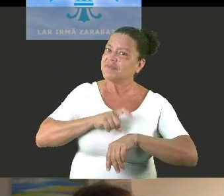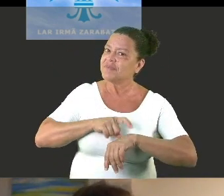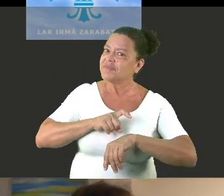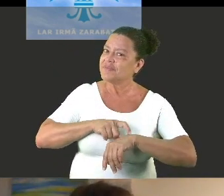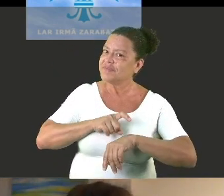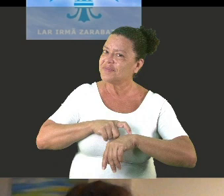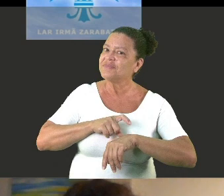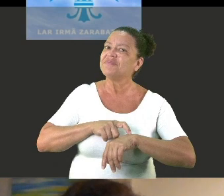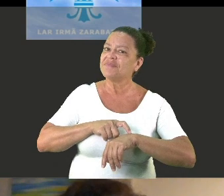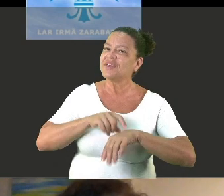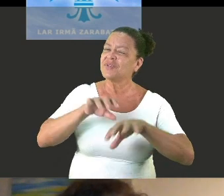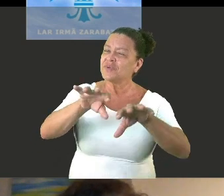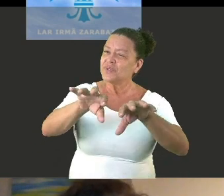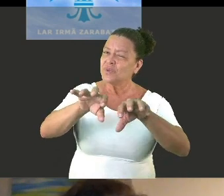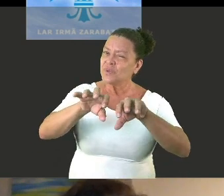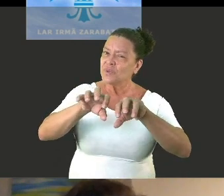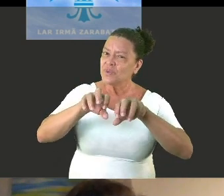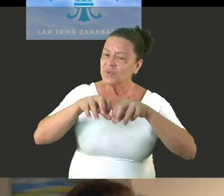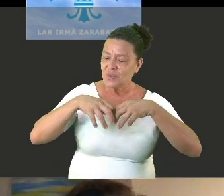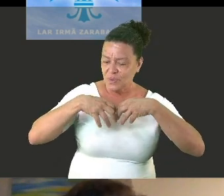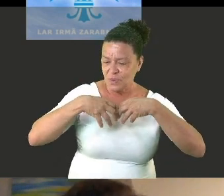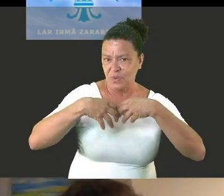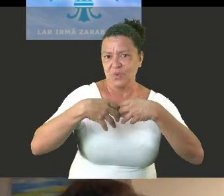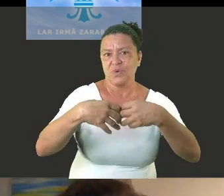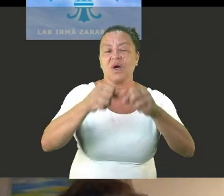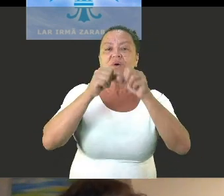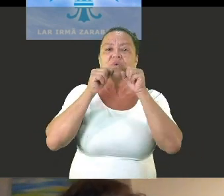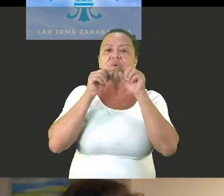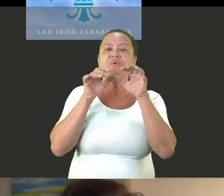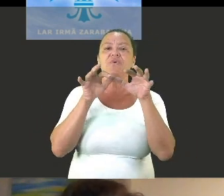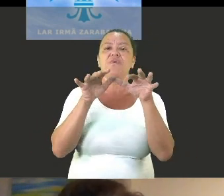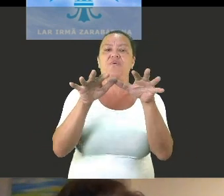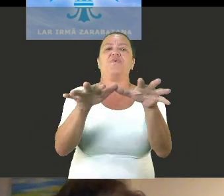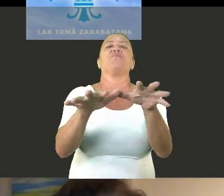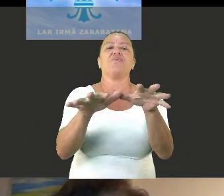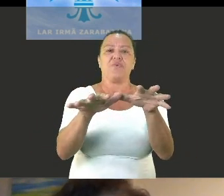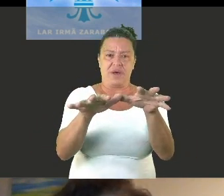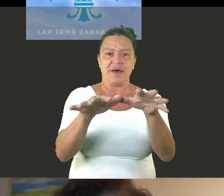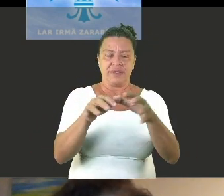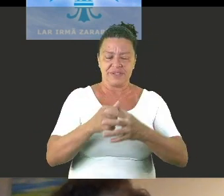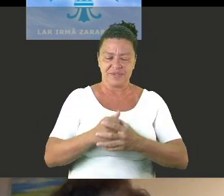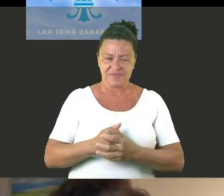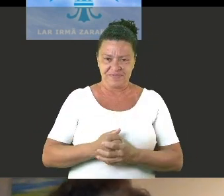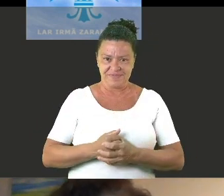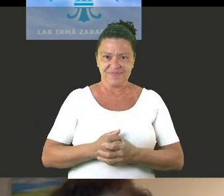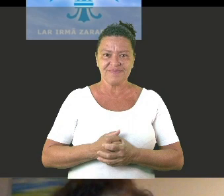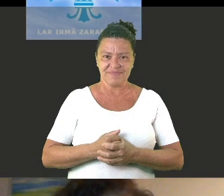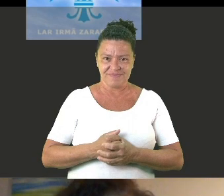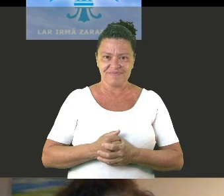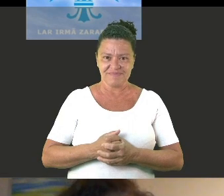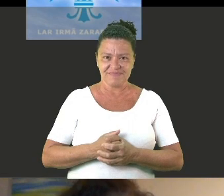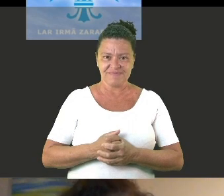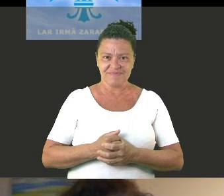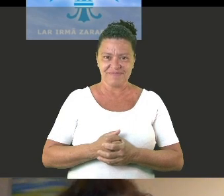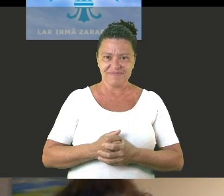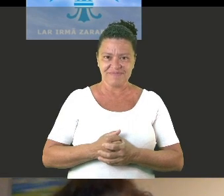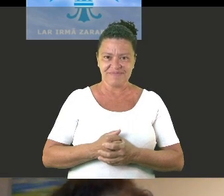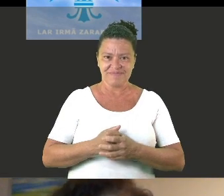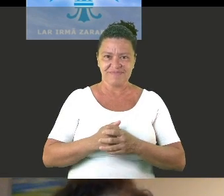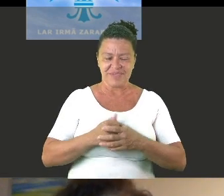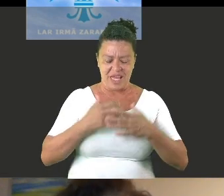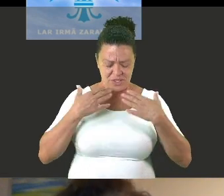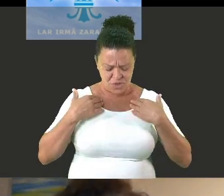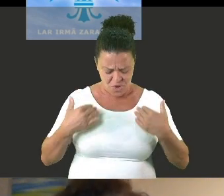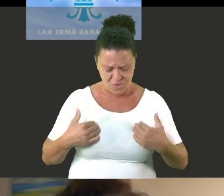momento, receba essas bênçãos, que essas bênçãos sejam impressas em nossos